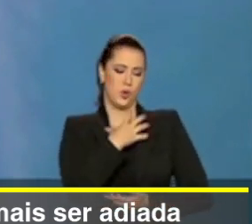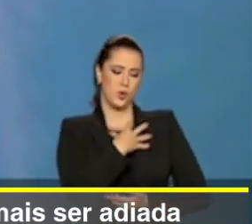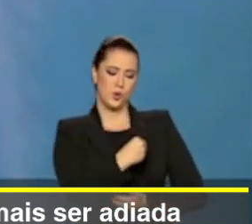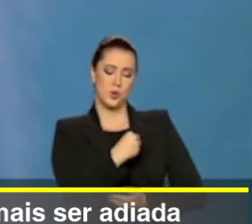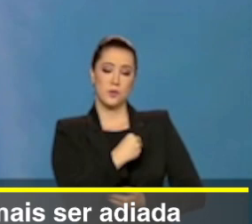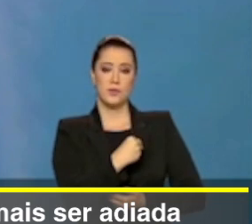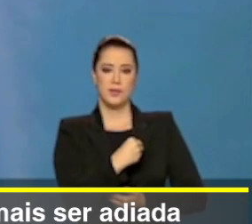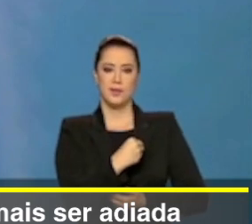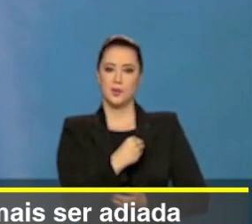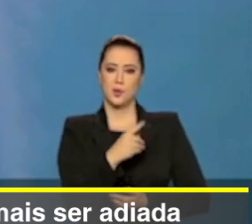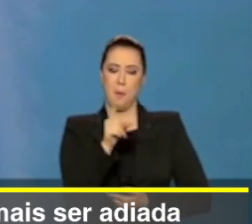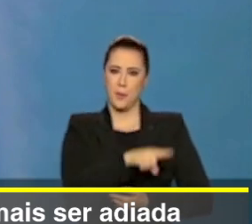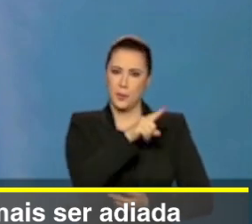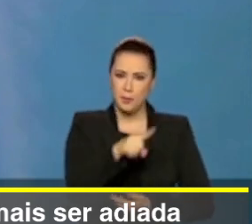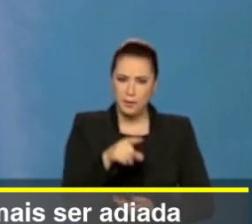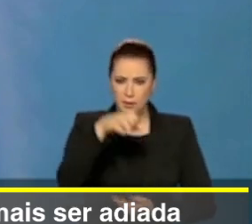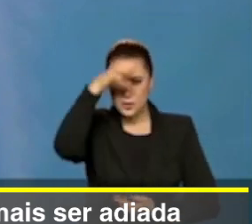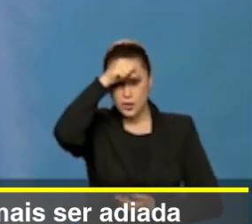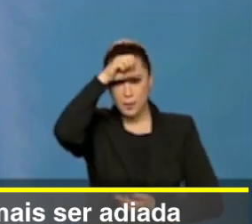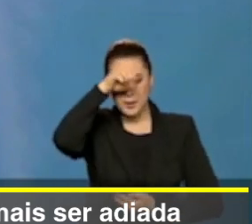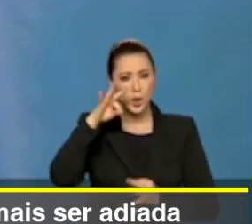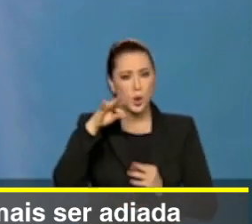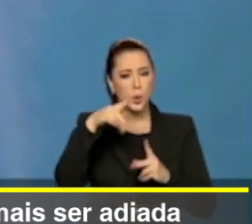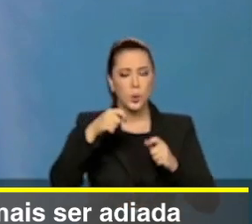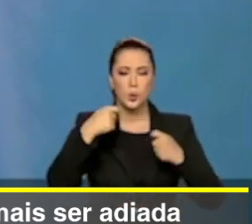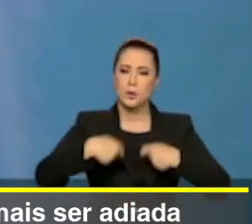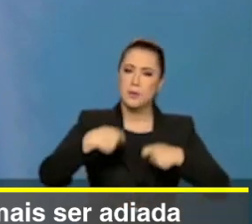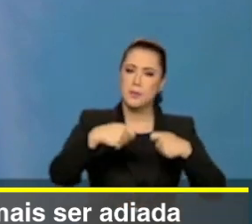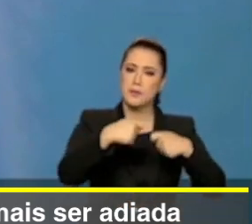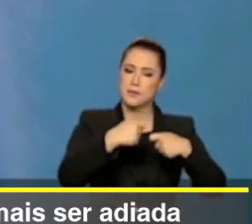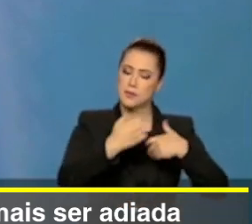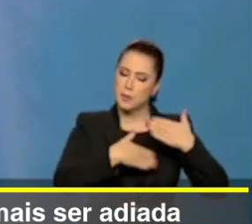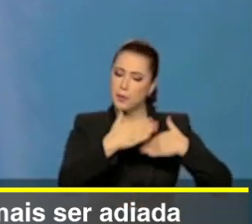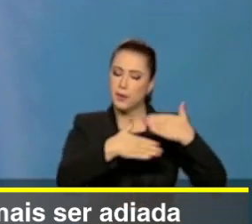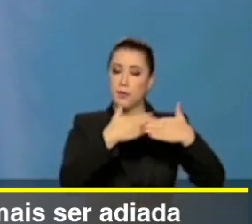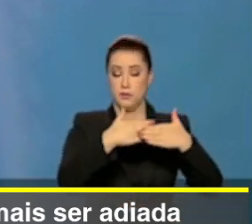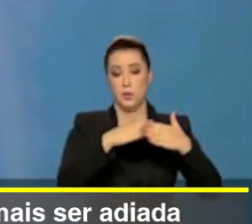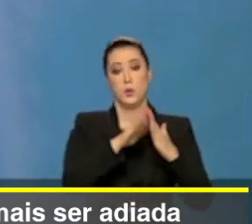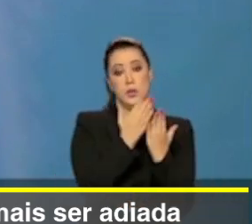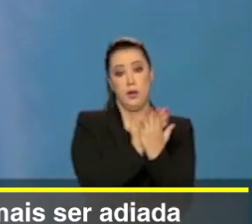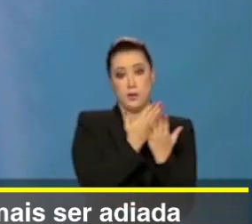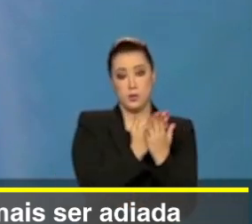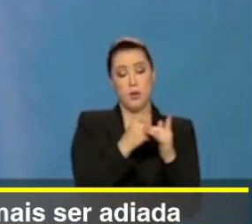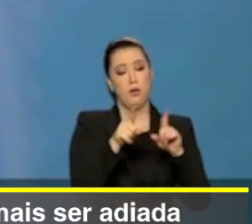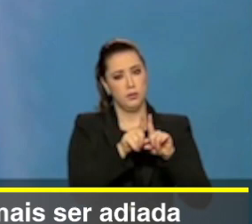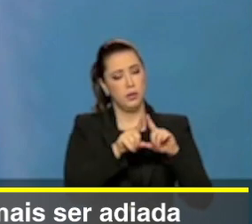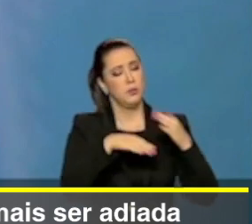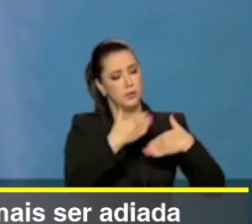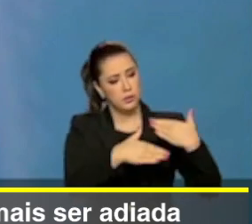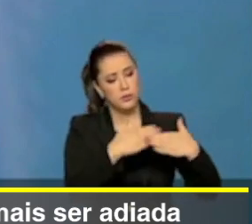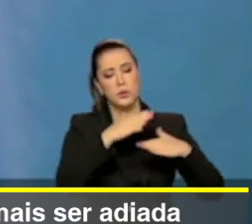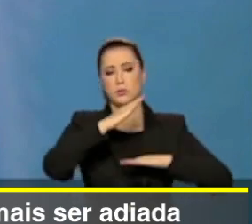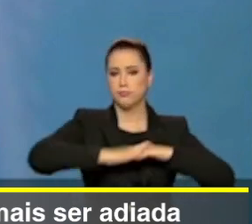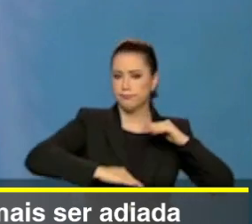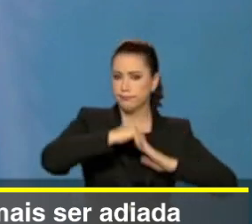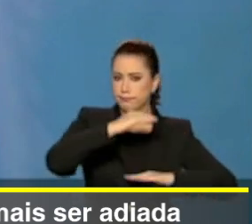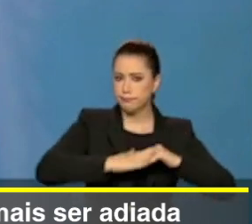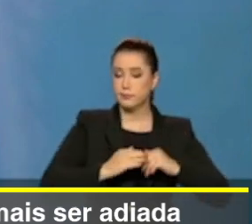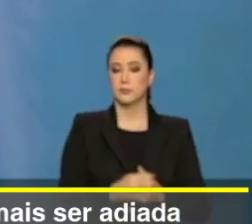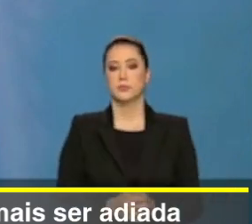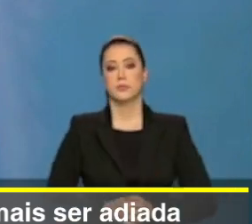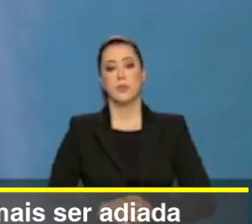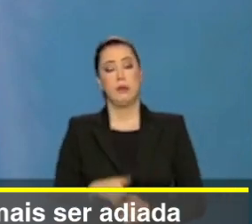do aprendizado necessário para a formação acadêmica e profissional deles.